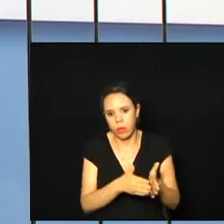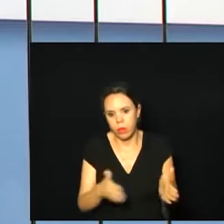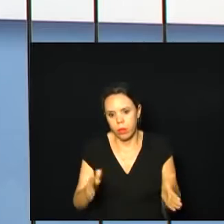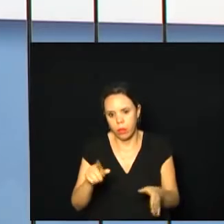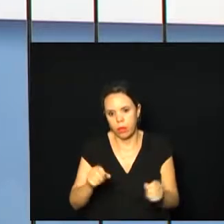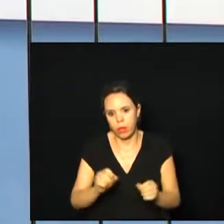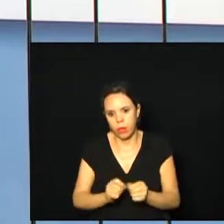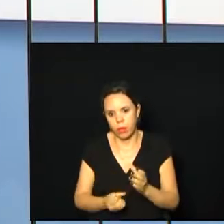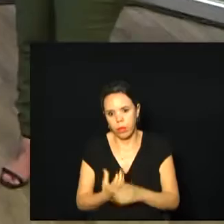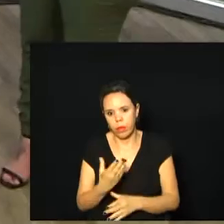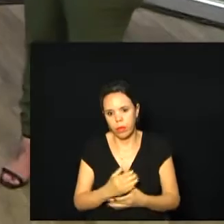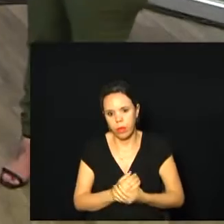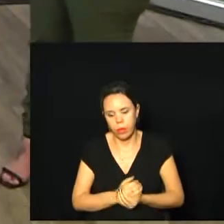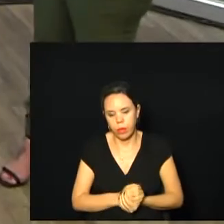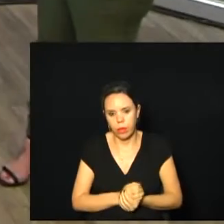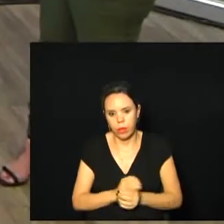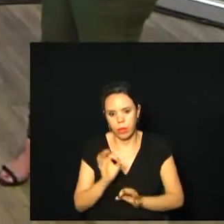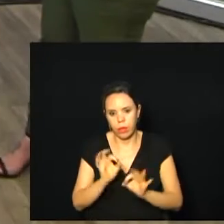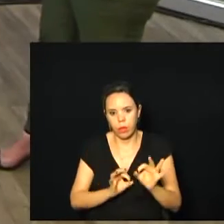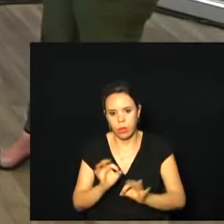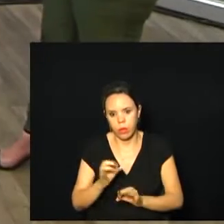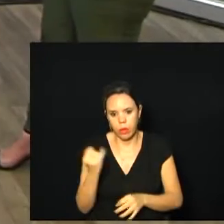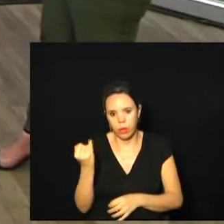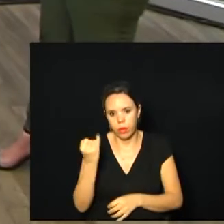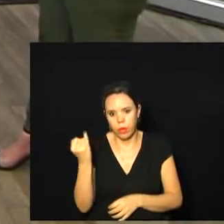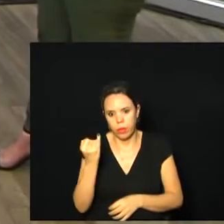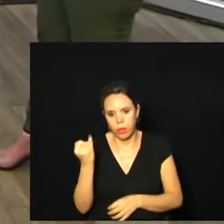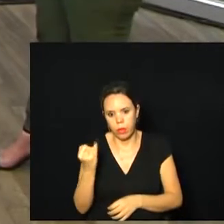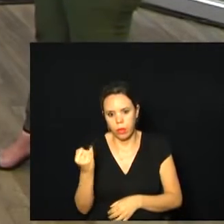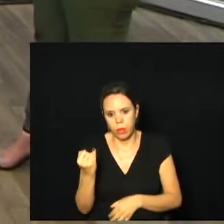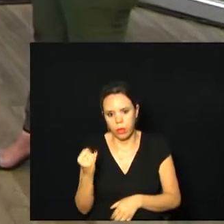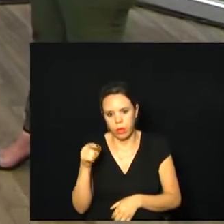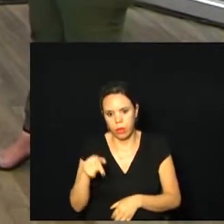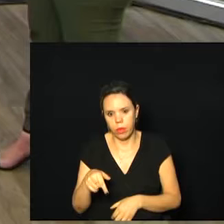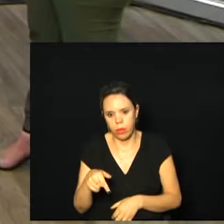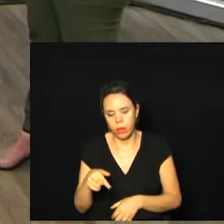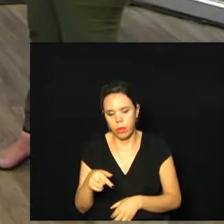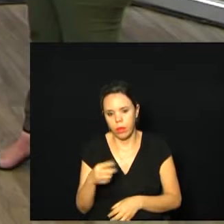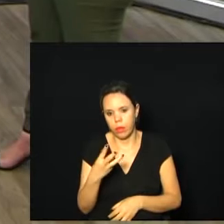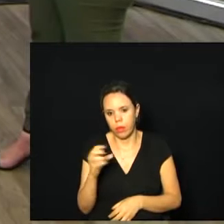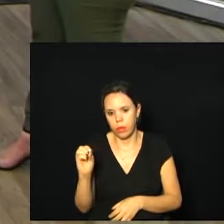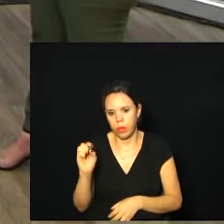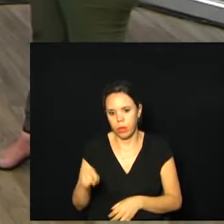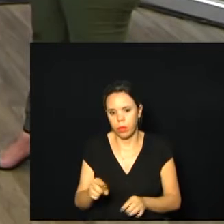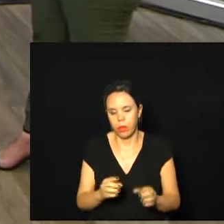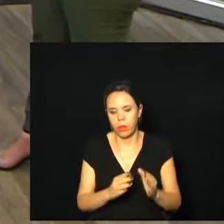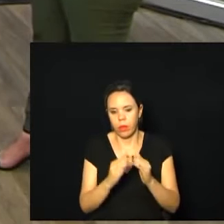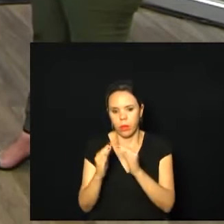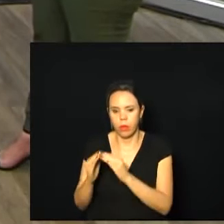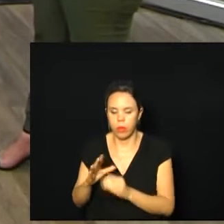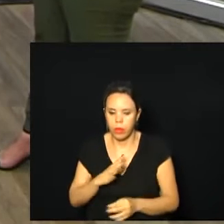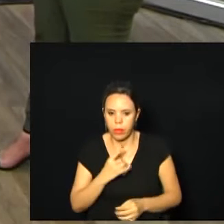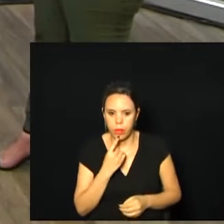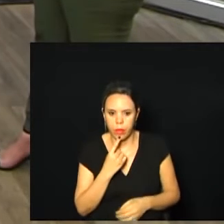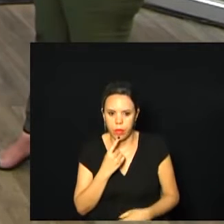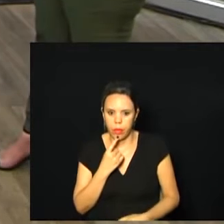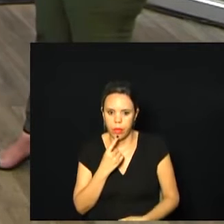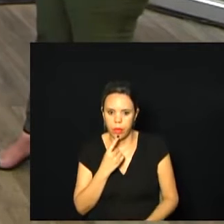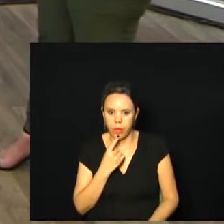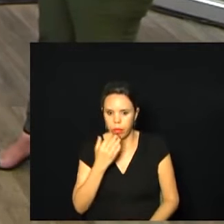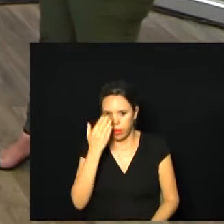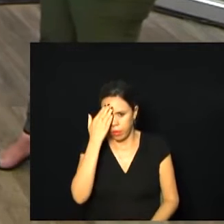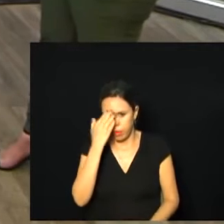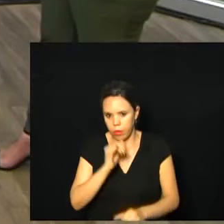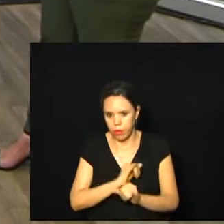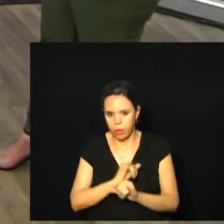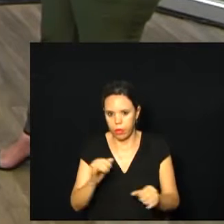isso possa acontecer. Regularização importante, então, para estes 30 mil imóveis aqui da cidade de Campinas. Mirna Abreu, muito